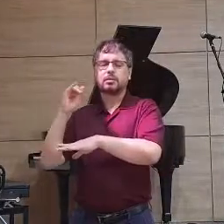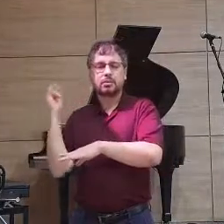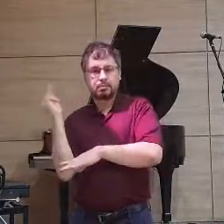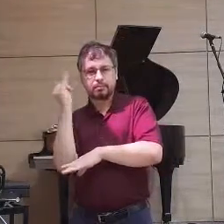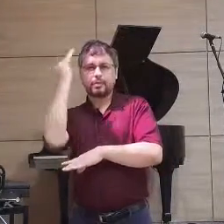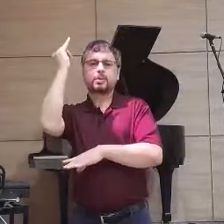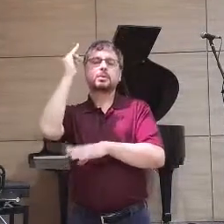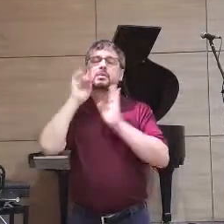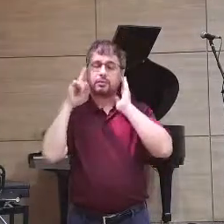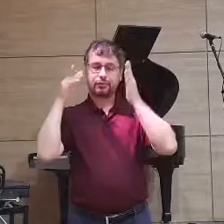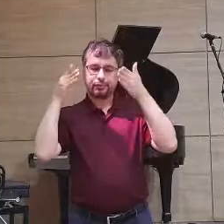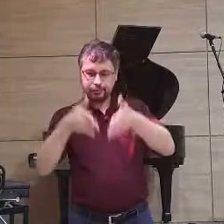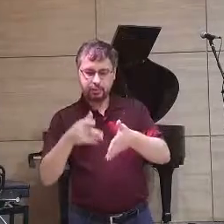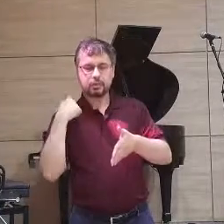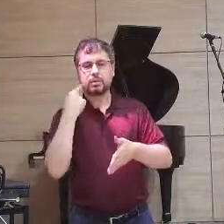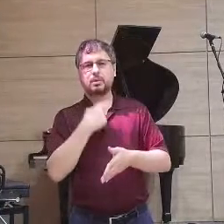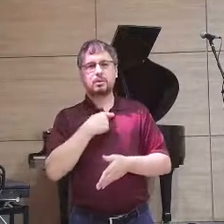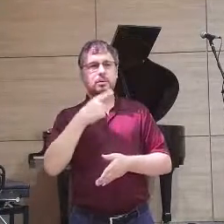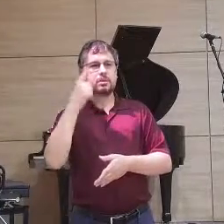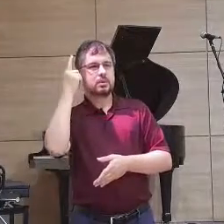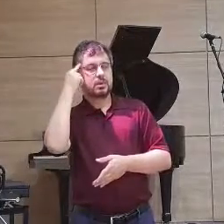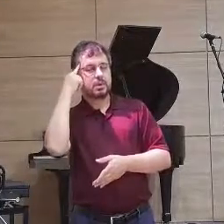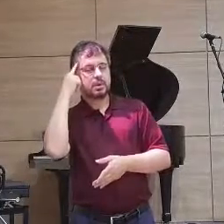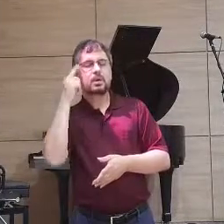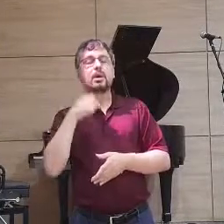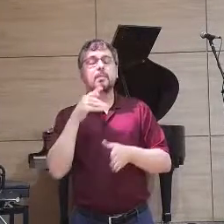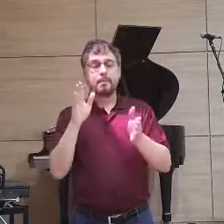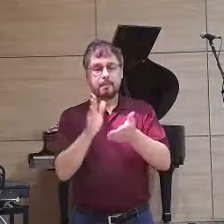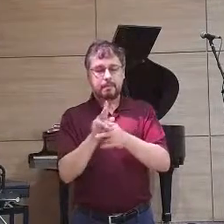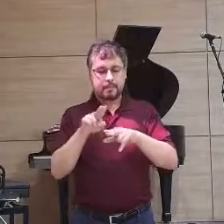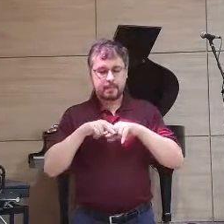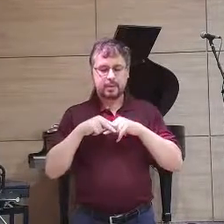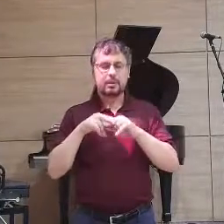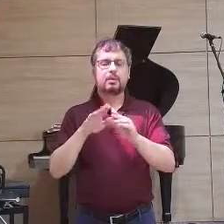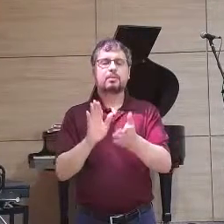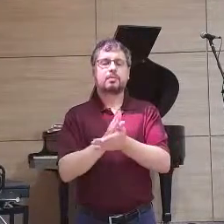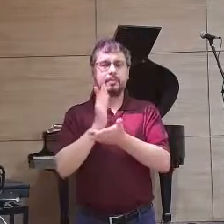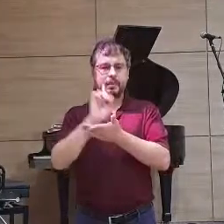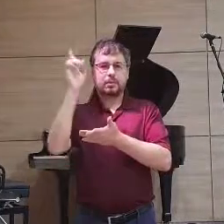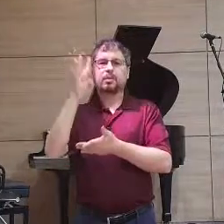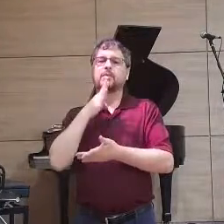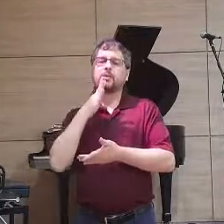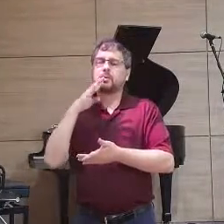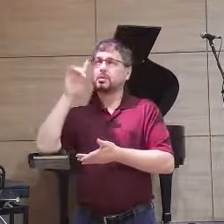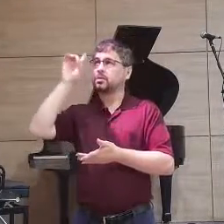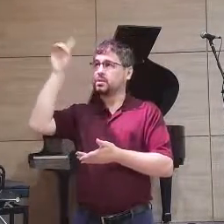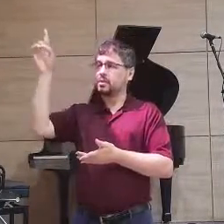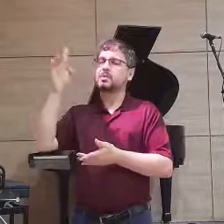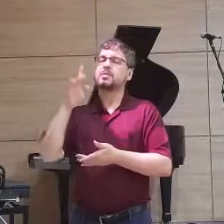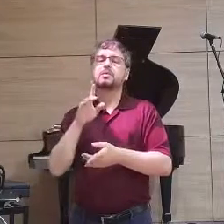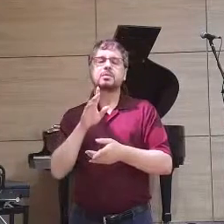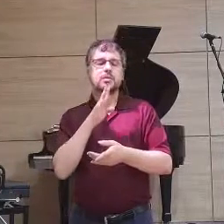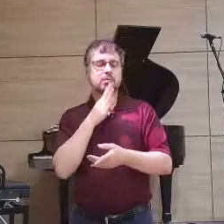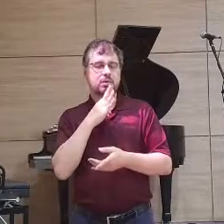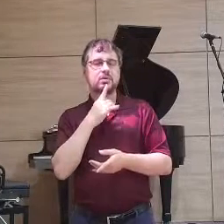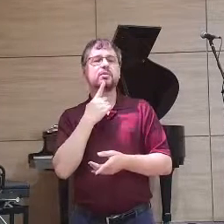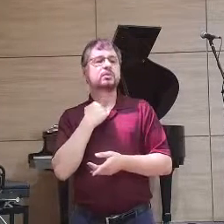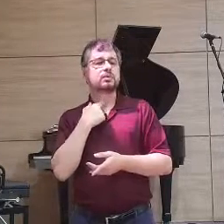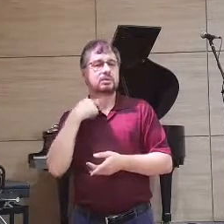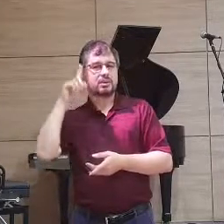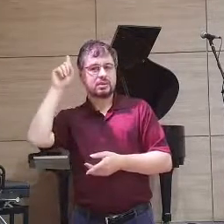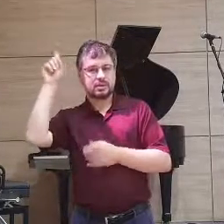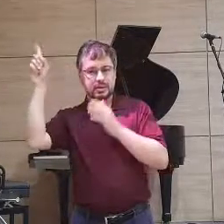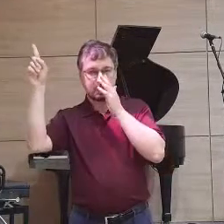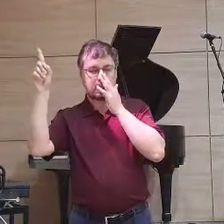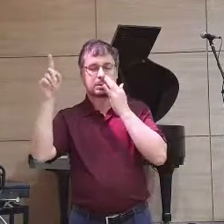é o foco da nossa atenção e através da bíblia que nós conhecemos a Jesus Cristo através da bíblia que nós conhecemos a vontade de Deus a Bíblia que nós